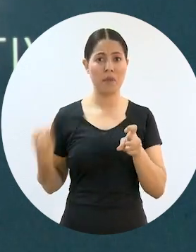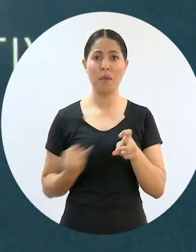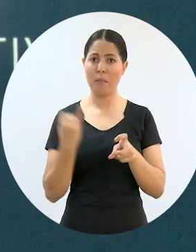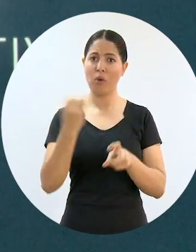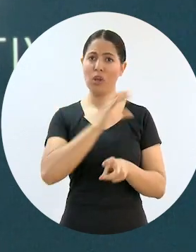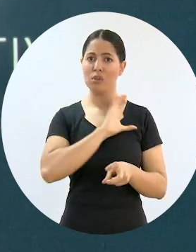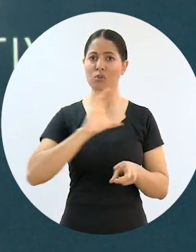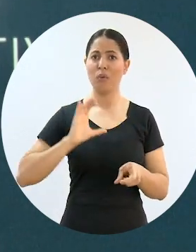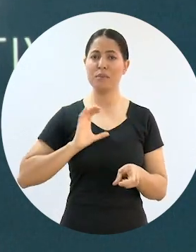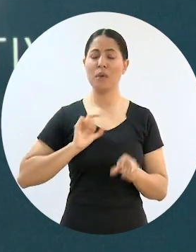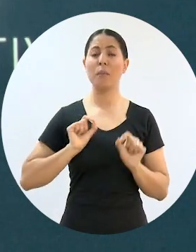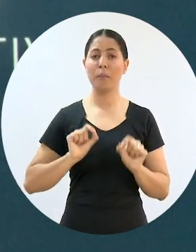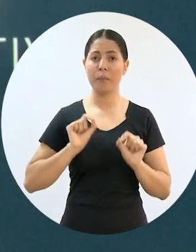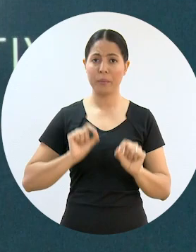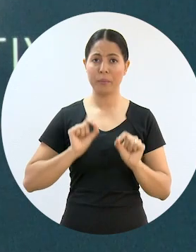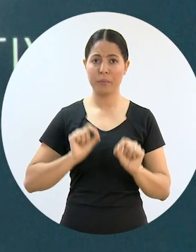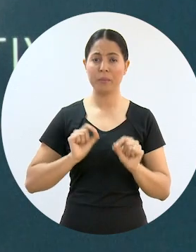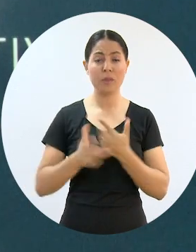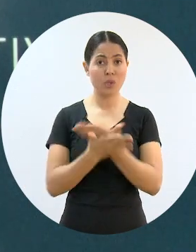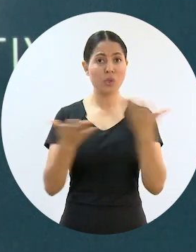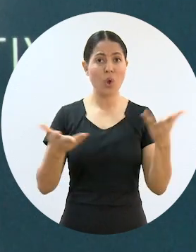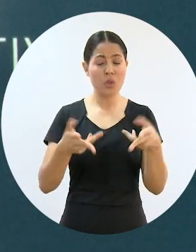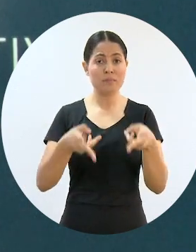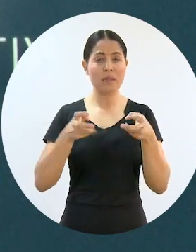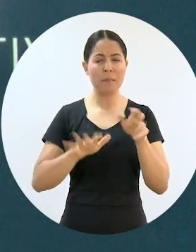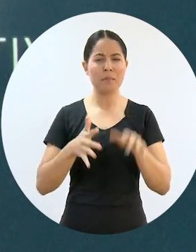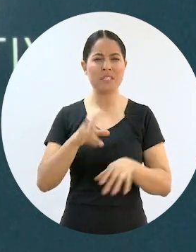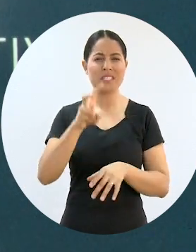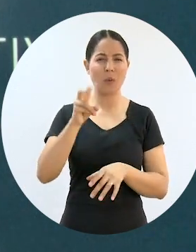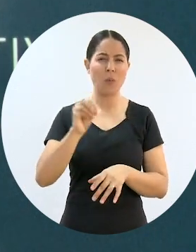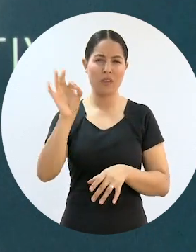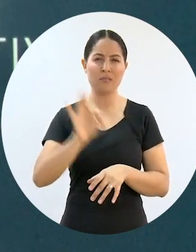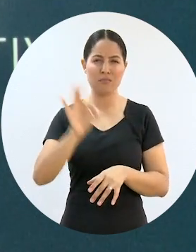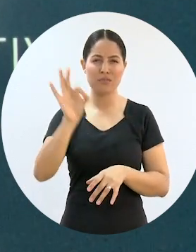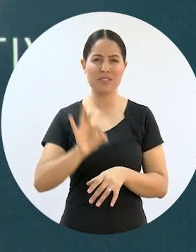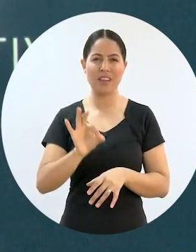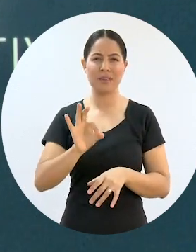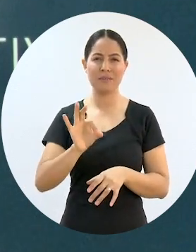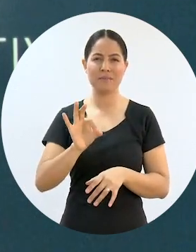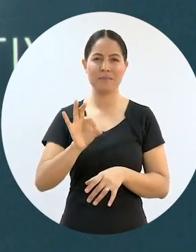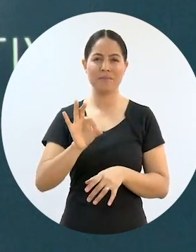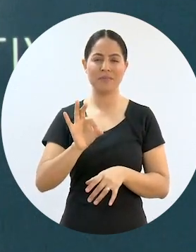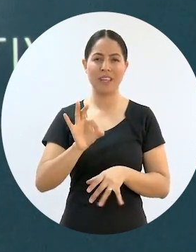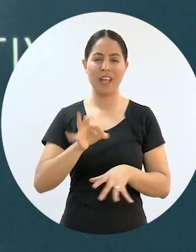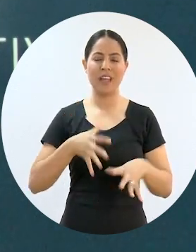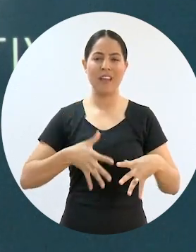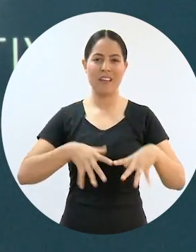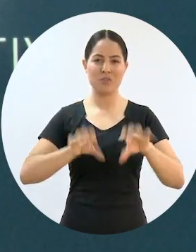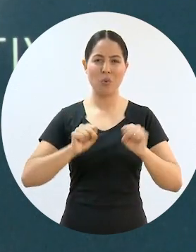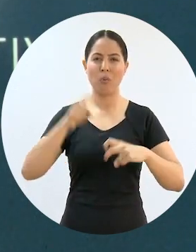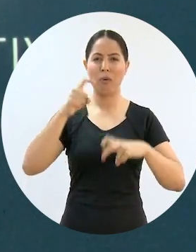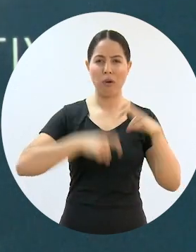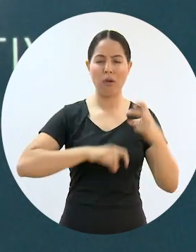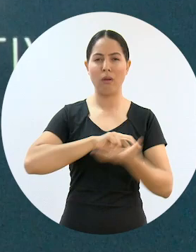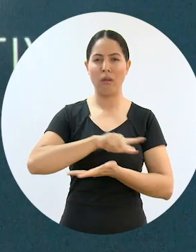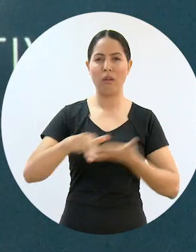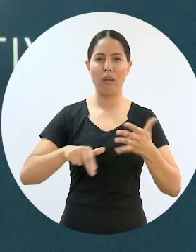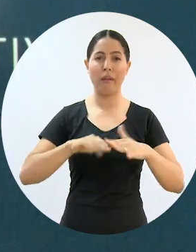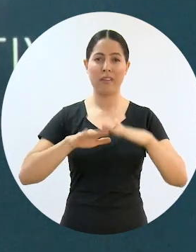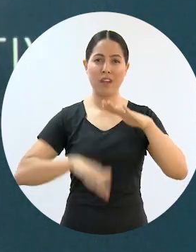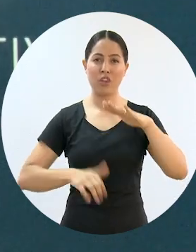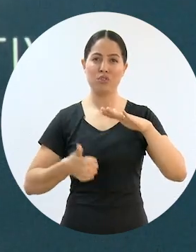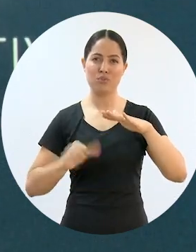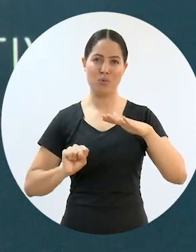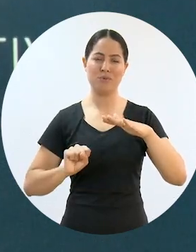tem um ponto muito importante. Quando a gente percebe que a maior parte, 50% dos casos de estupro, por exemplo,